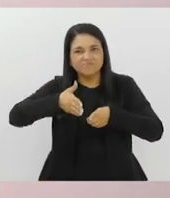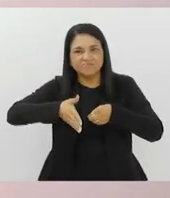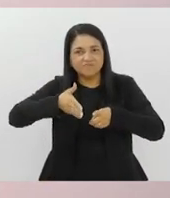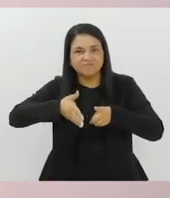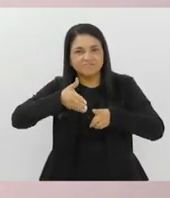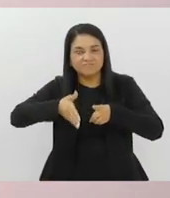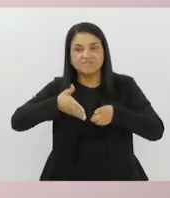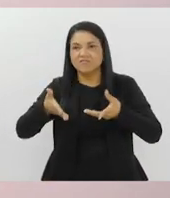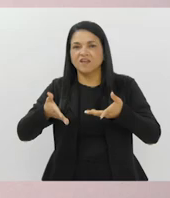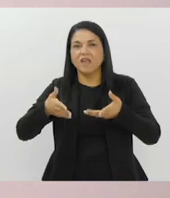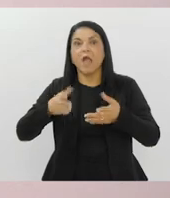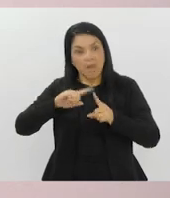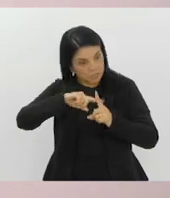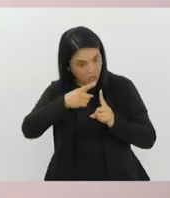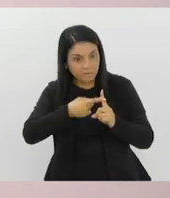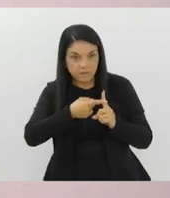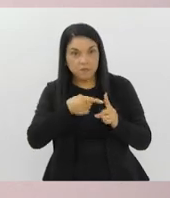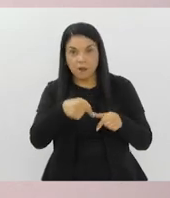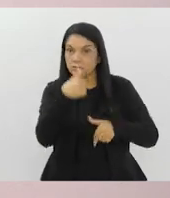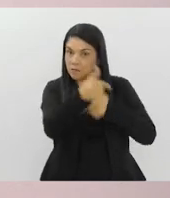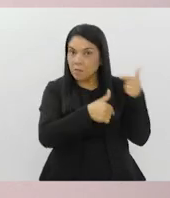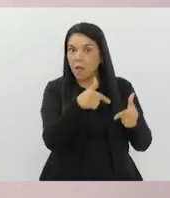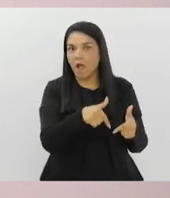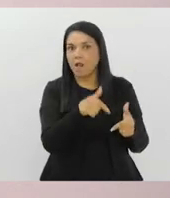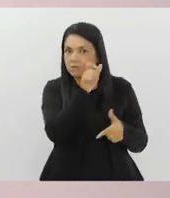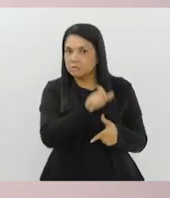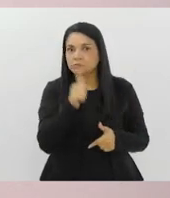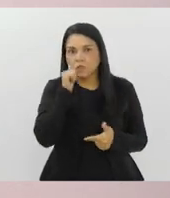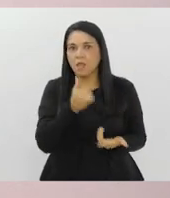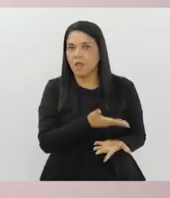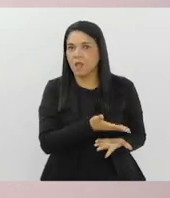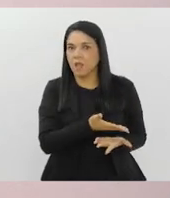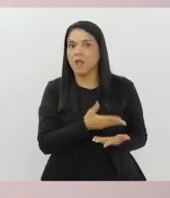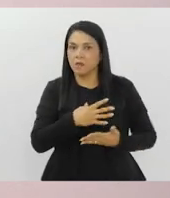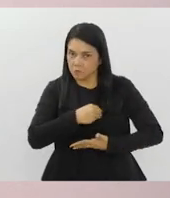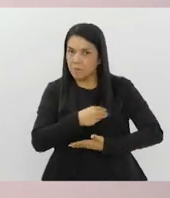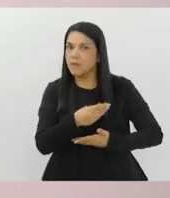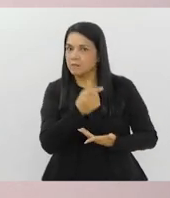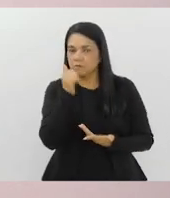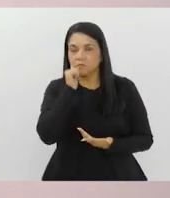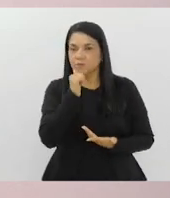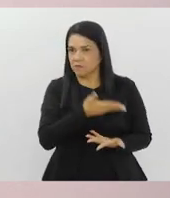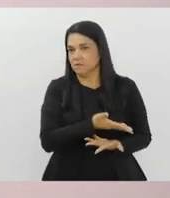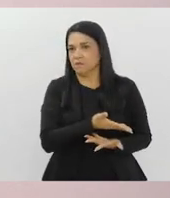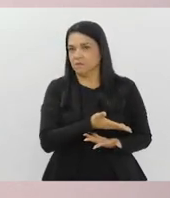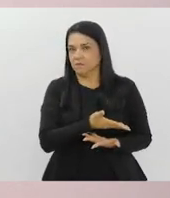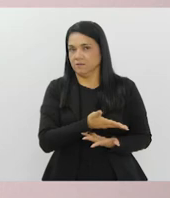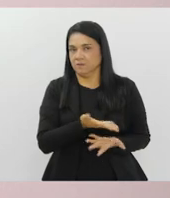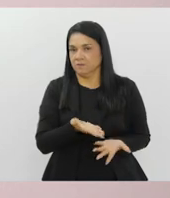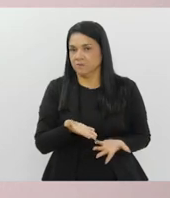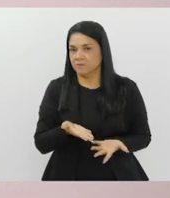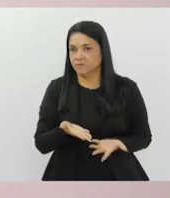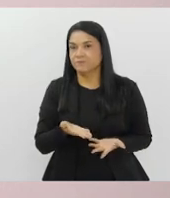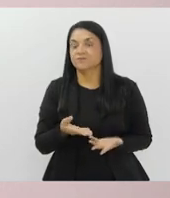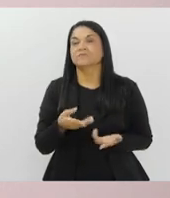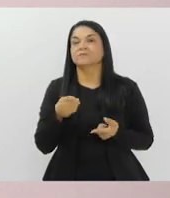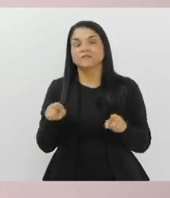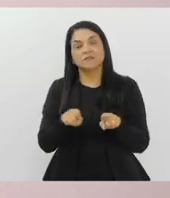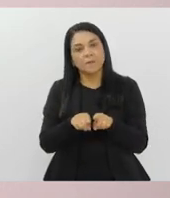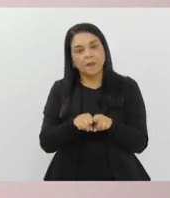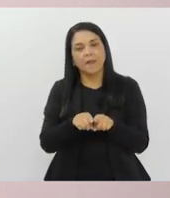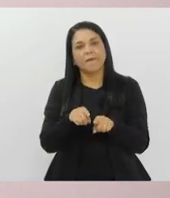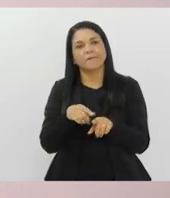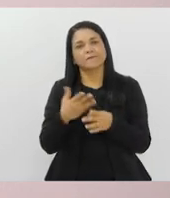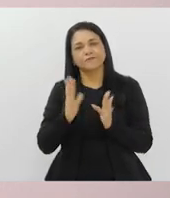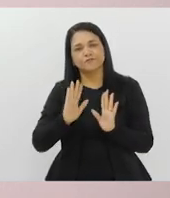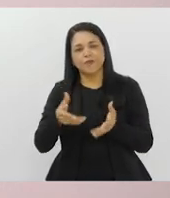essas mulheres estão no mercado de trabalho, essas mulheres amamentam. E uma outra situação também, que a gente costuma a